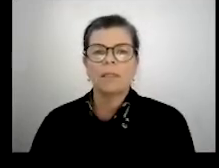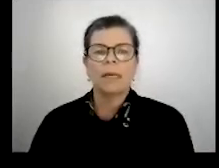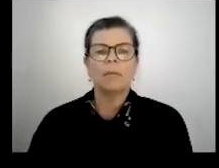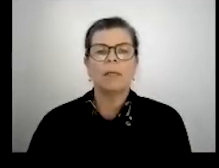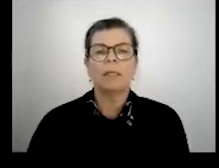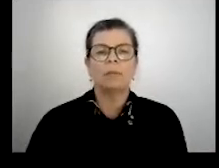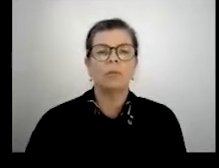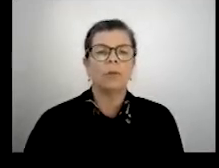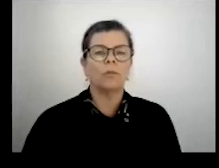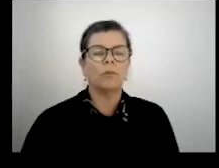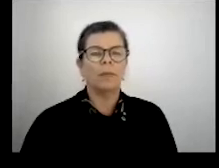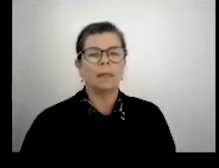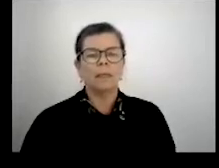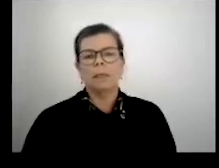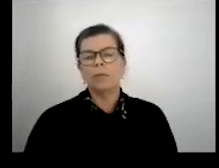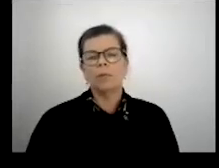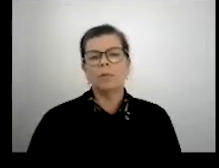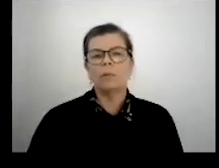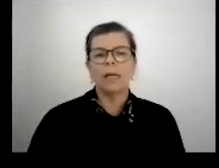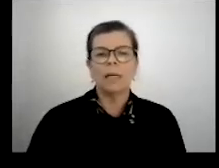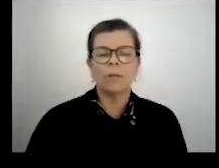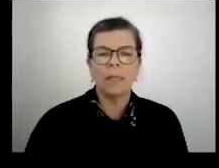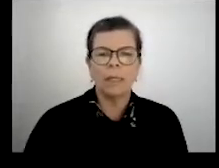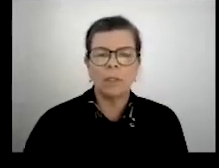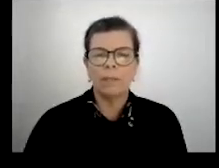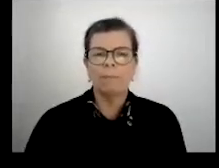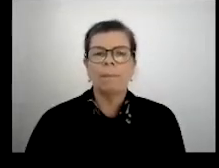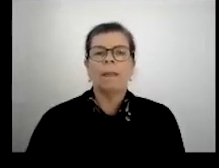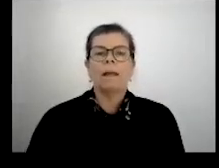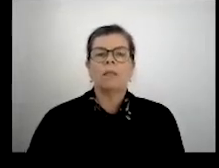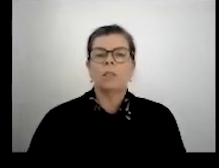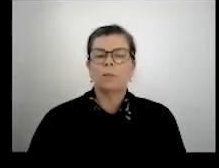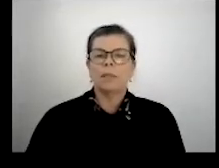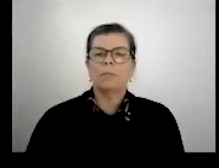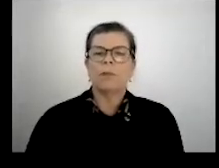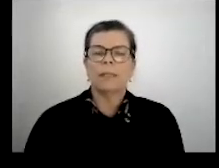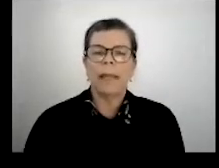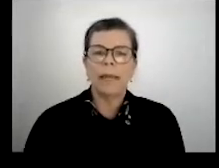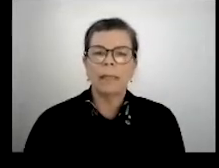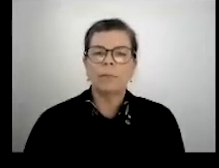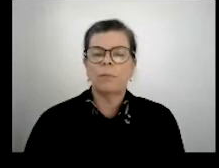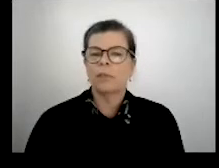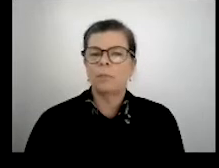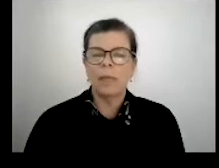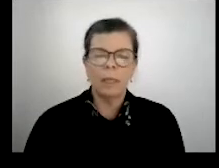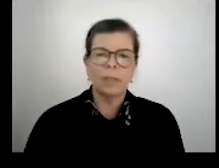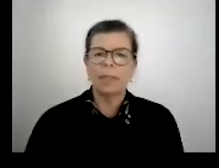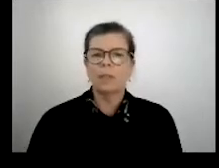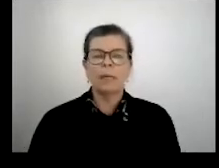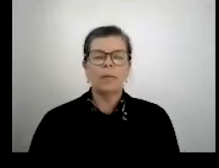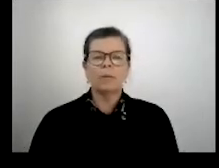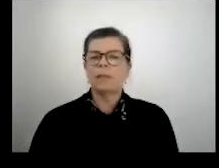foi necessária uma cricotiroidistomia. Portanto, simulados, além de a gente poder simular técnicas,